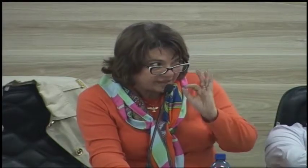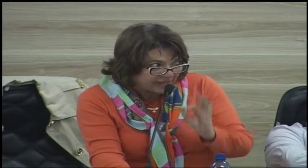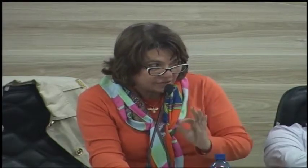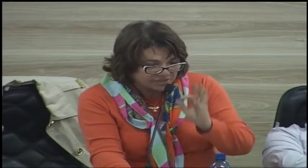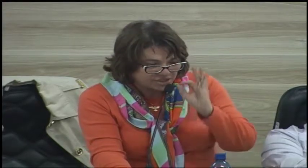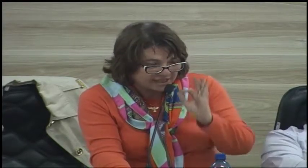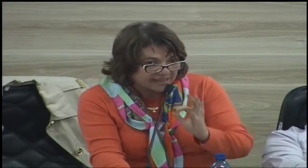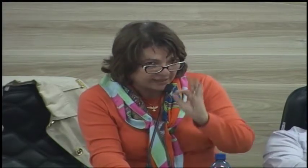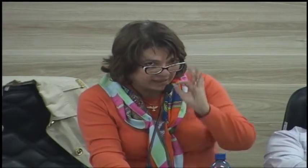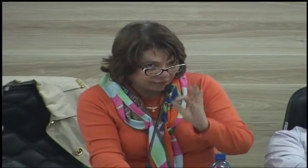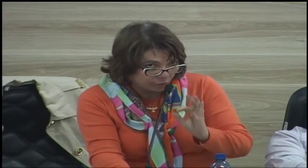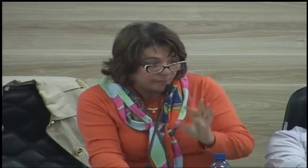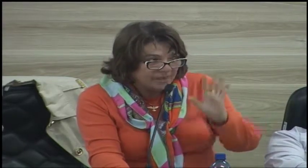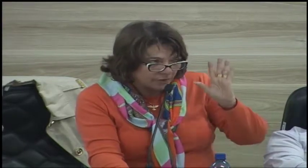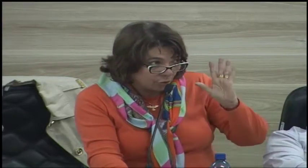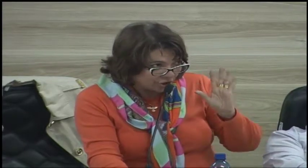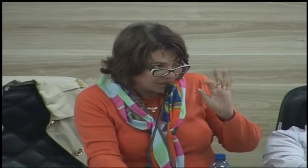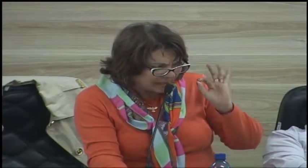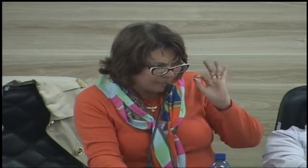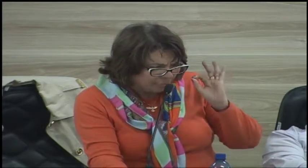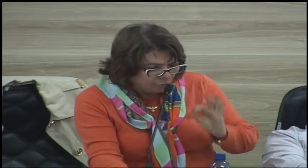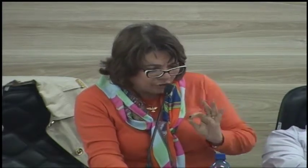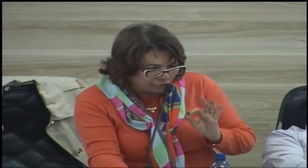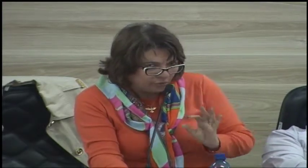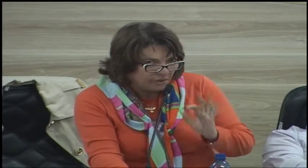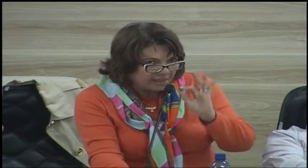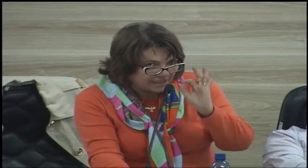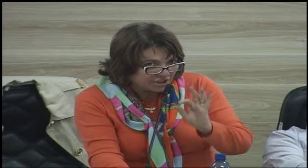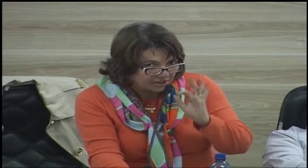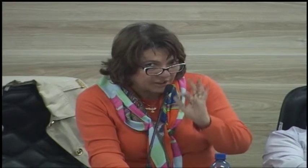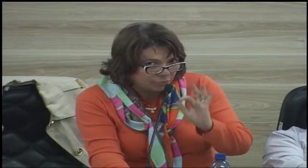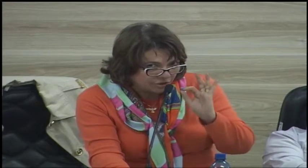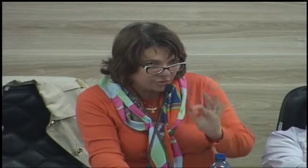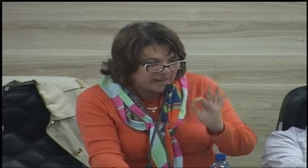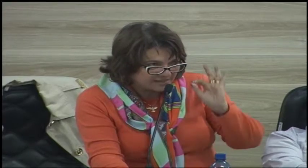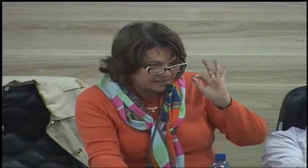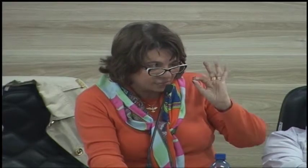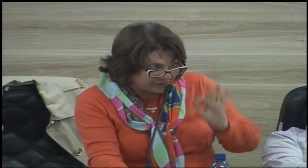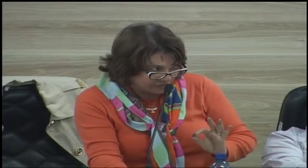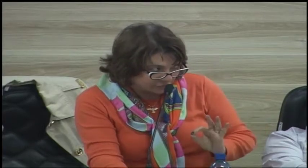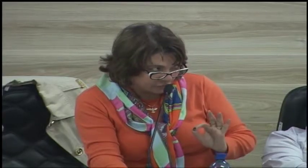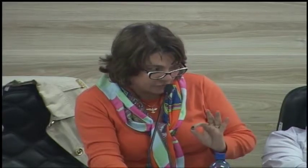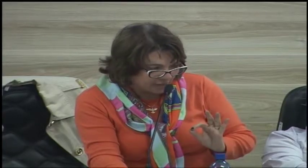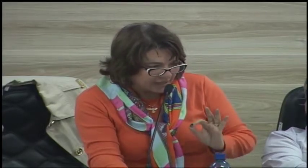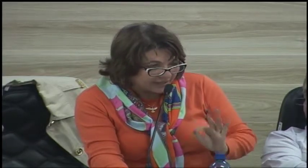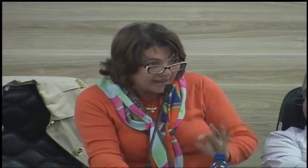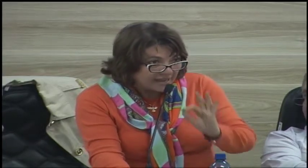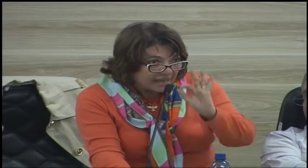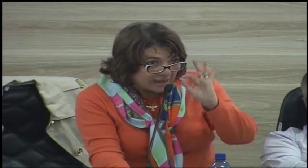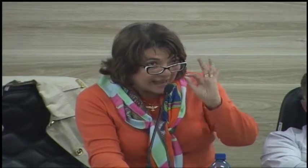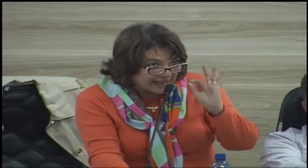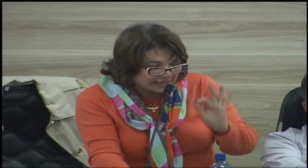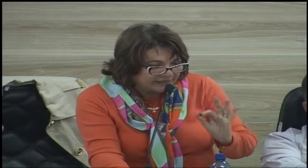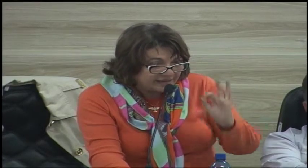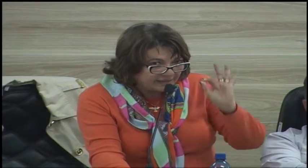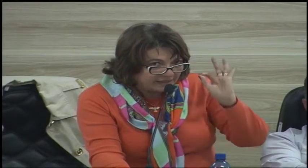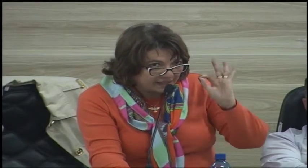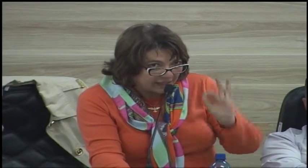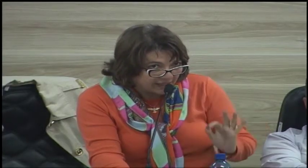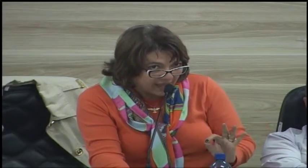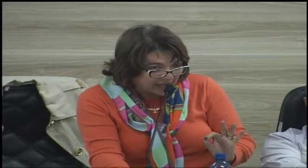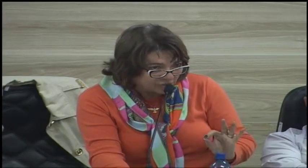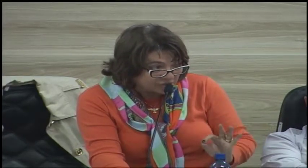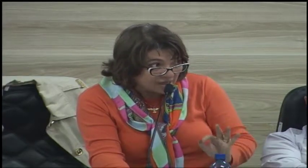de direitos, seja lá de quem for. Então, eu gostaria muito que a gente não misturasse os assuntos, né? É garantia